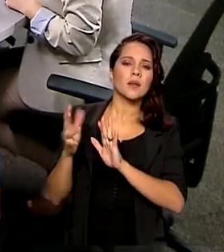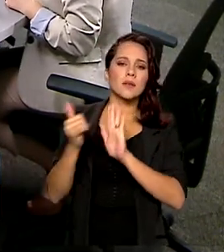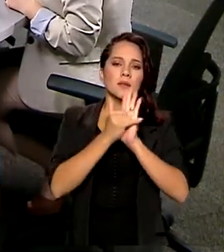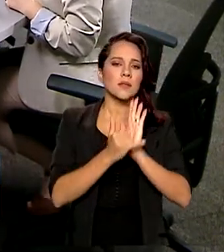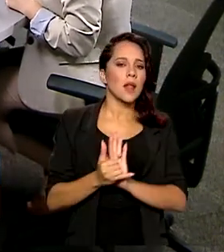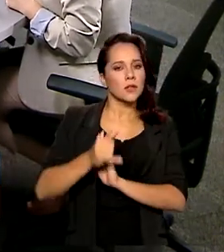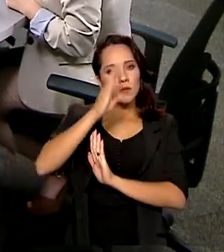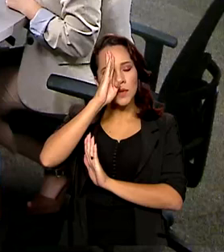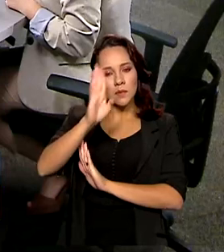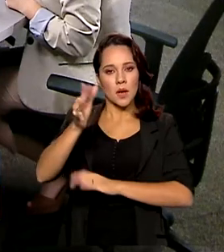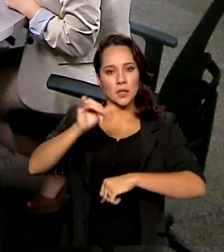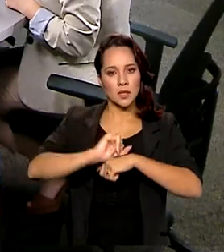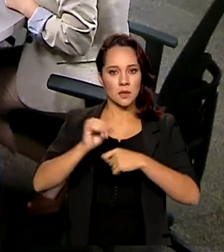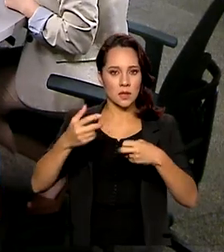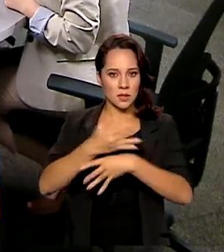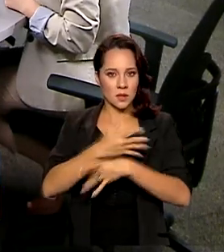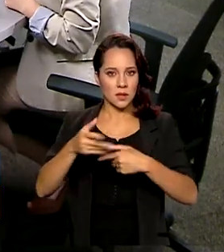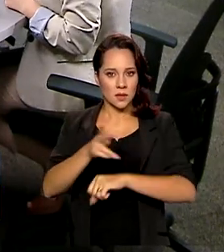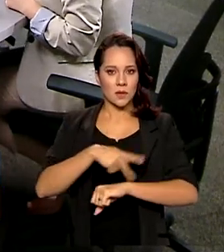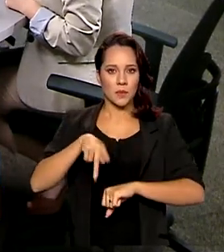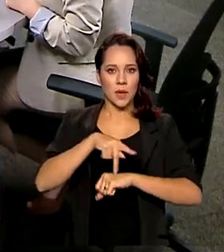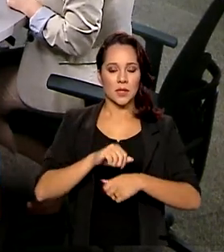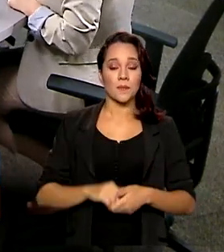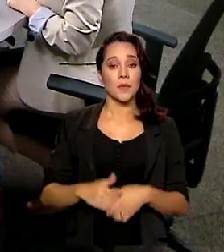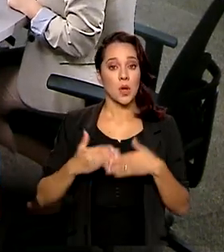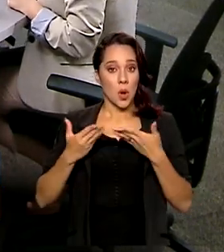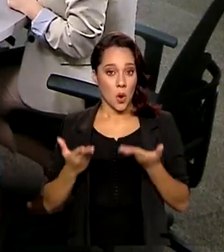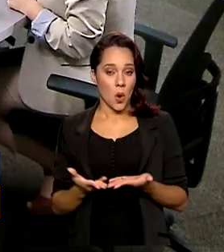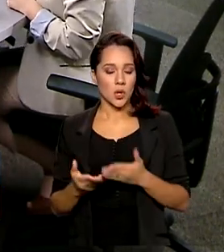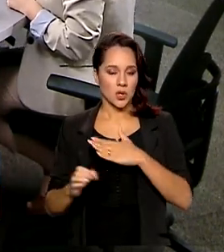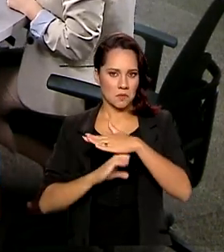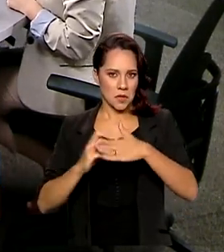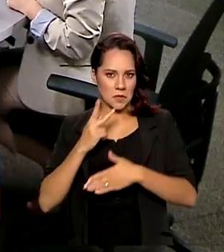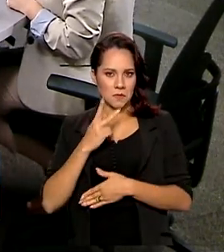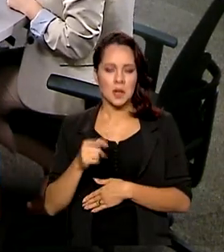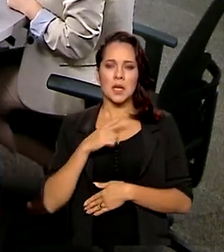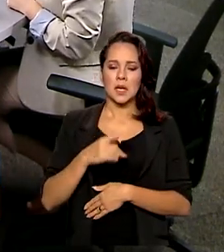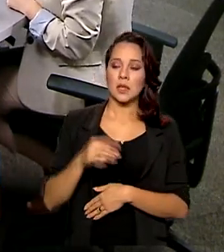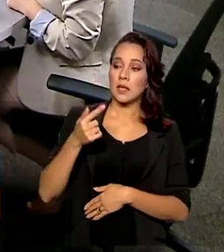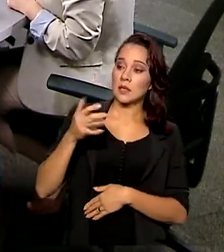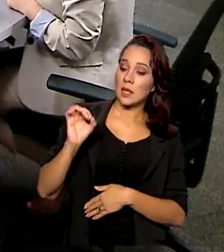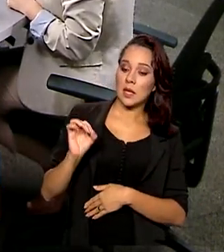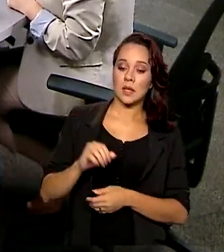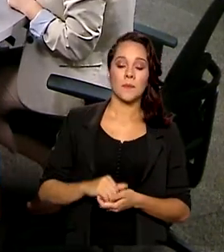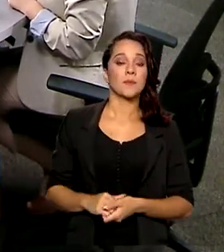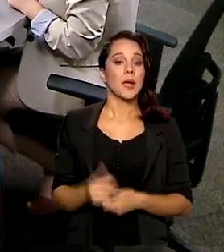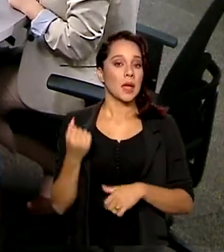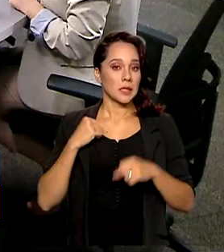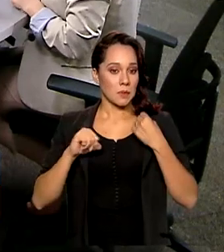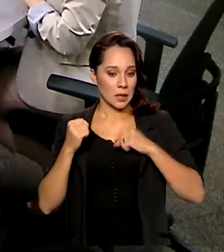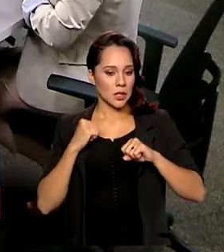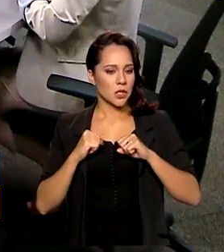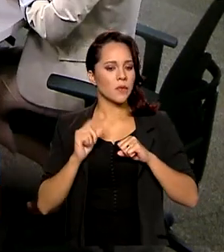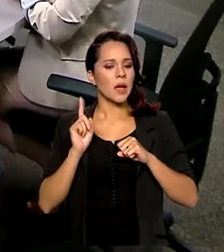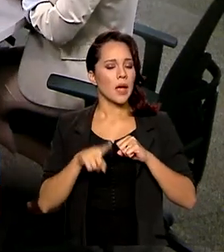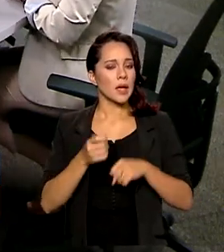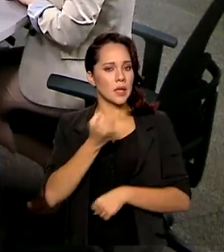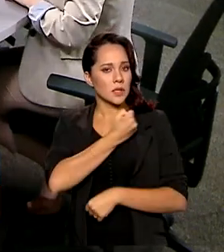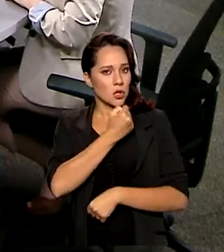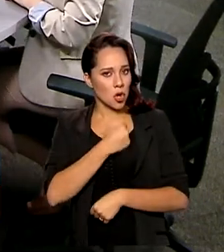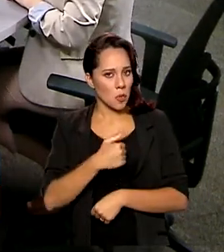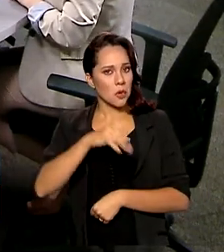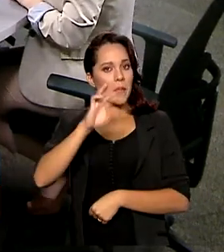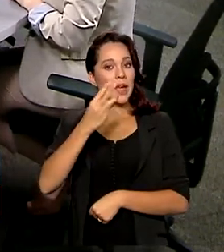instalados nos principais centros urbanos do país. Hoje, de acordo com a empresa, existem 70 e a expectativa é que esse número